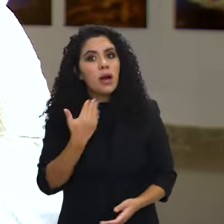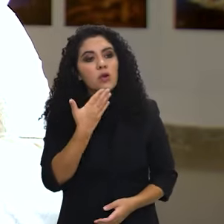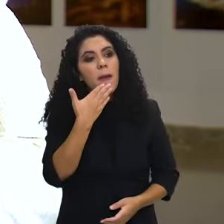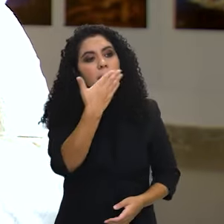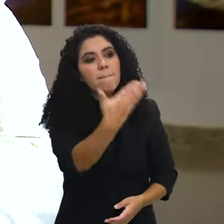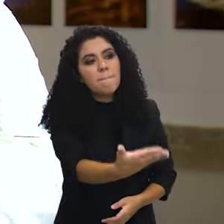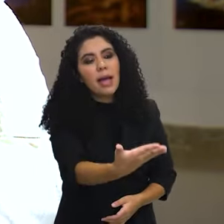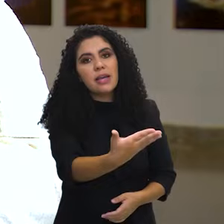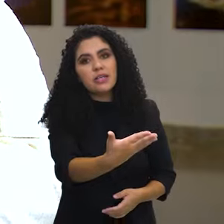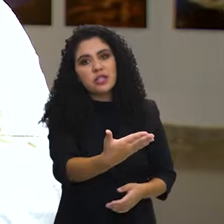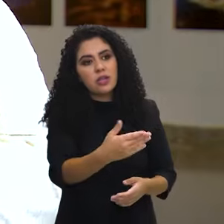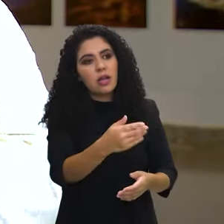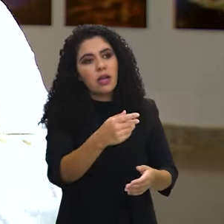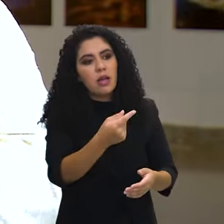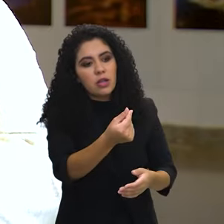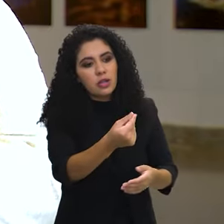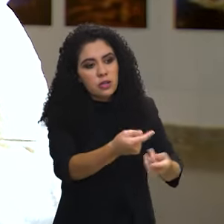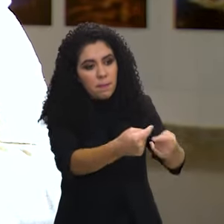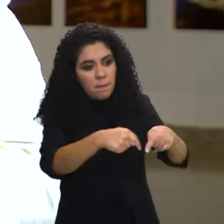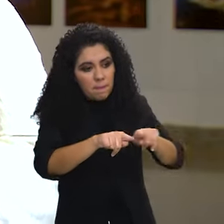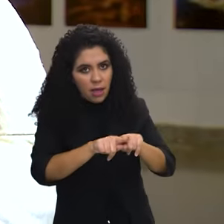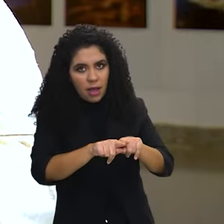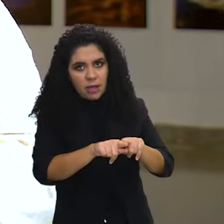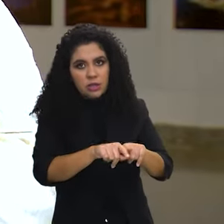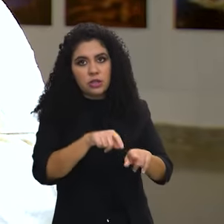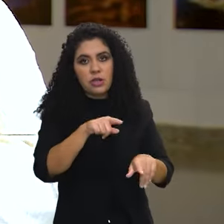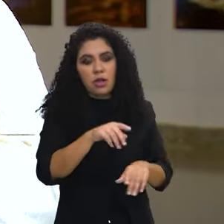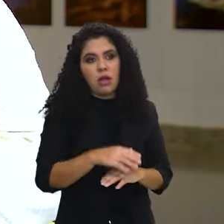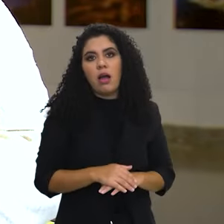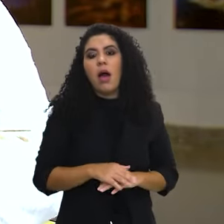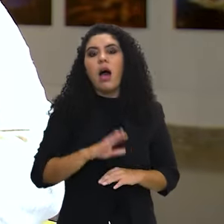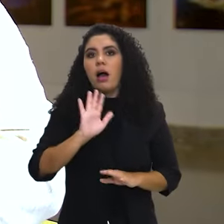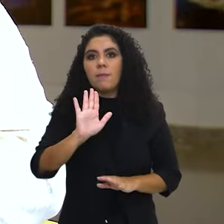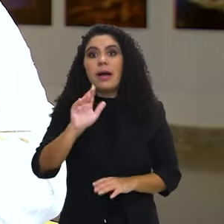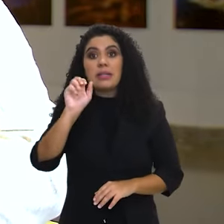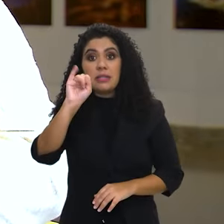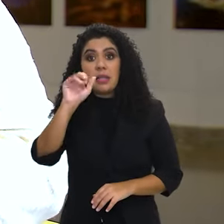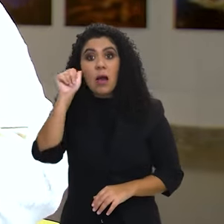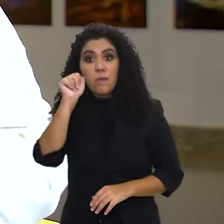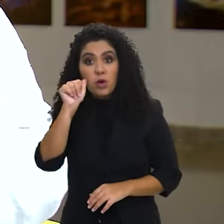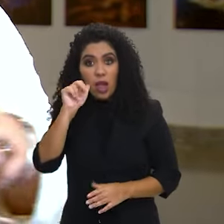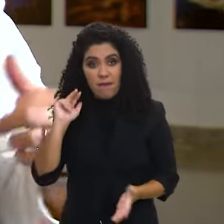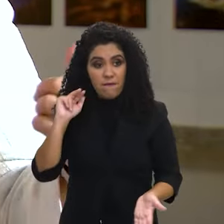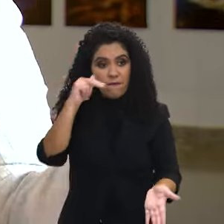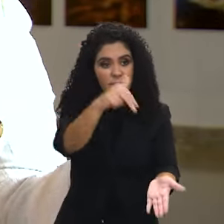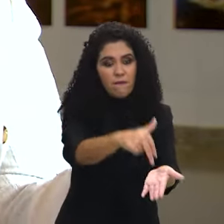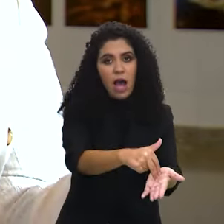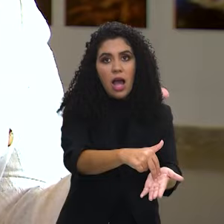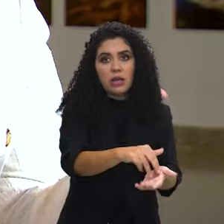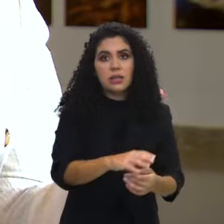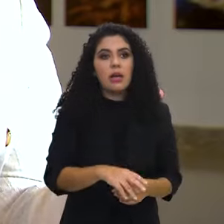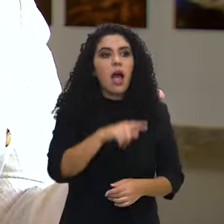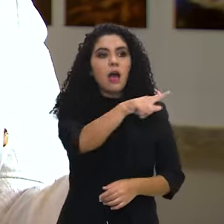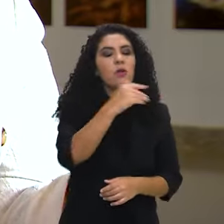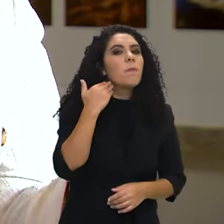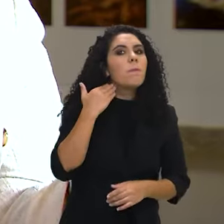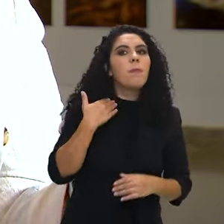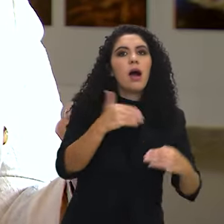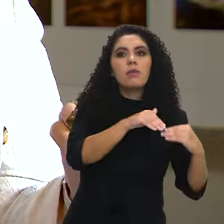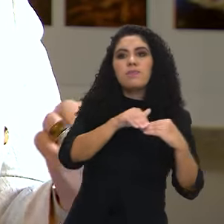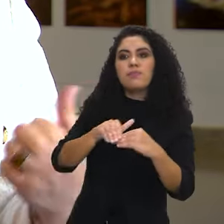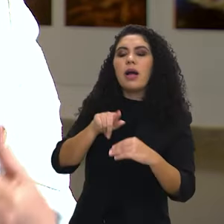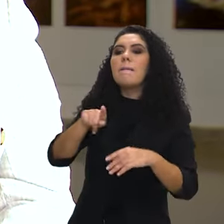não pedem pra mulher ir lá e assinar também quando a mulher vai e ela é casada o banco pede que tem que ter a noan do